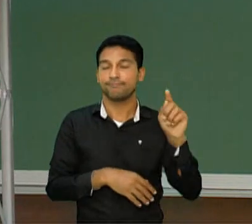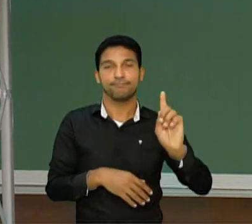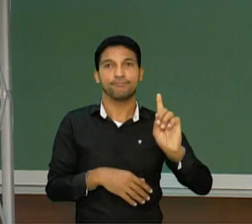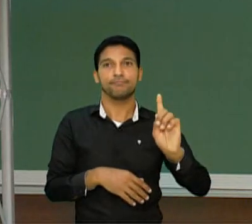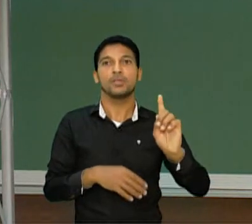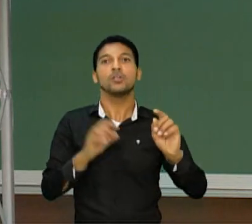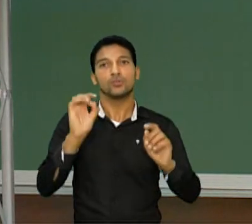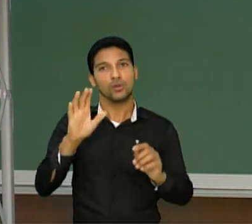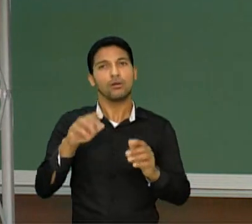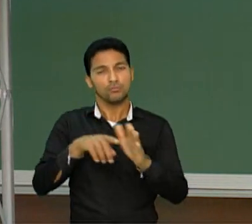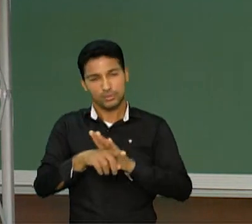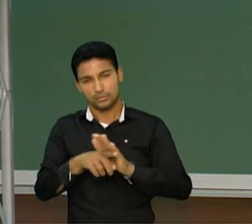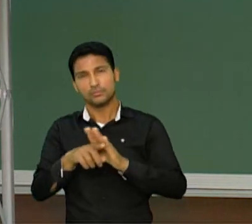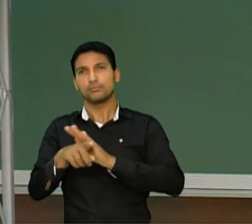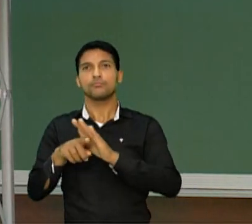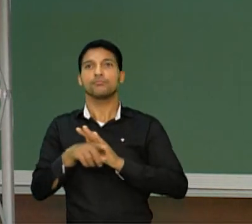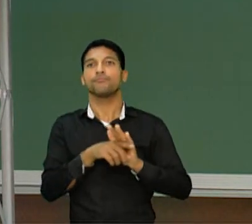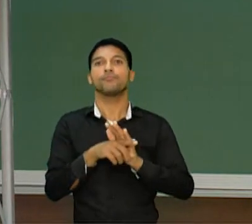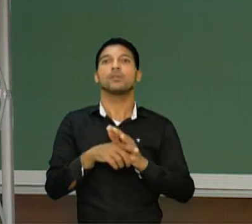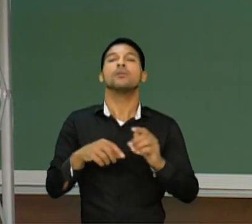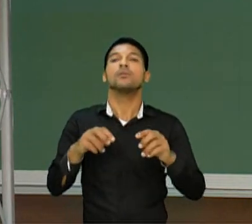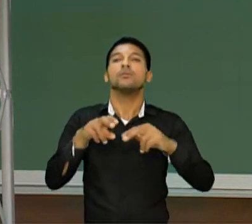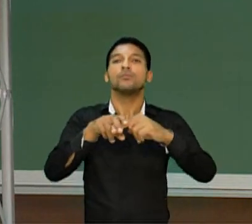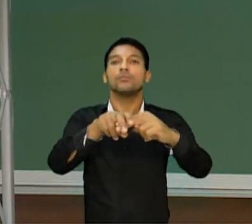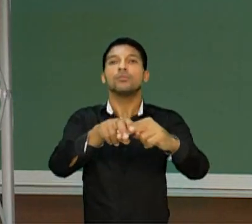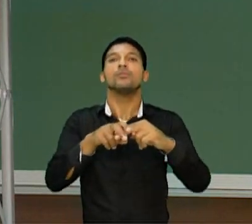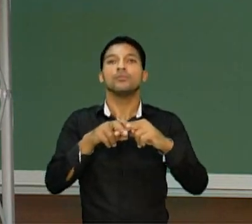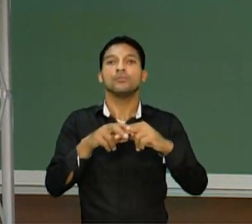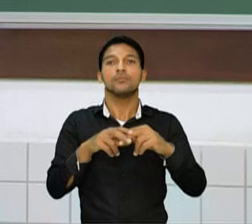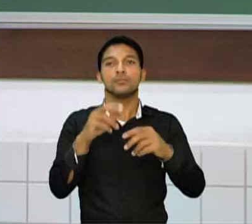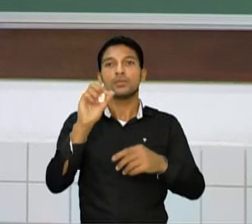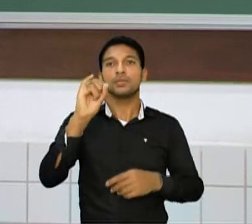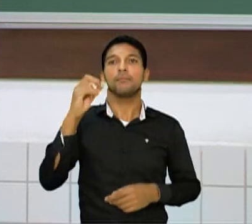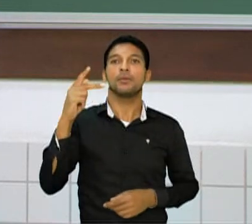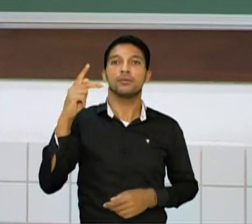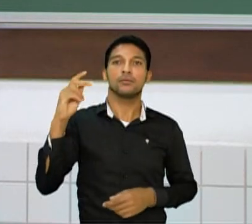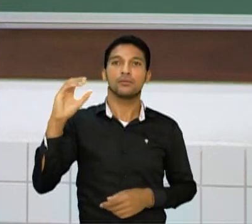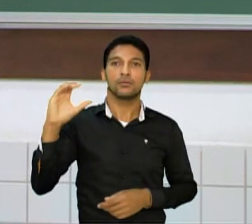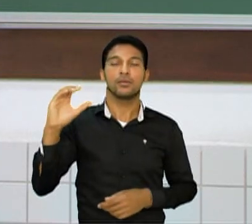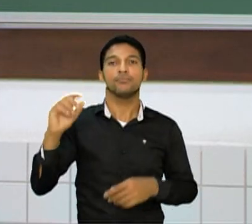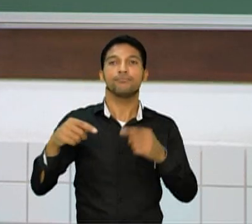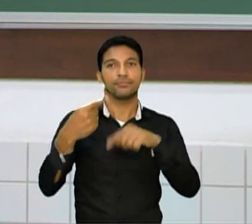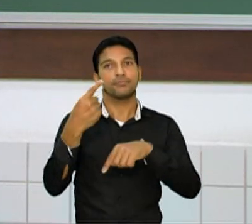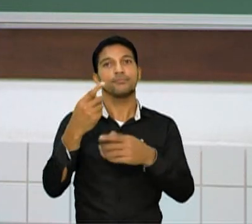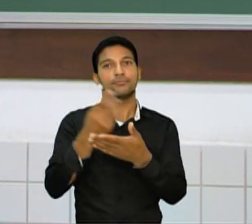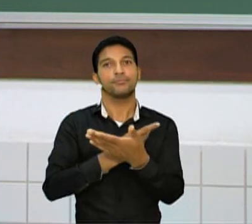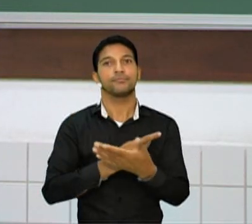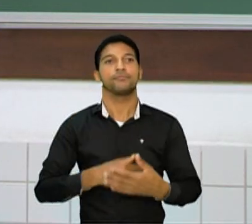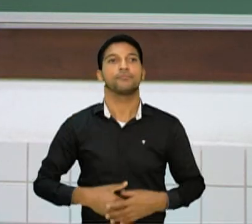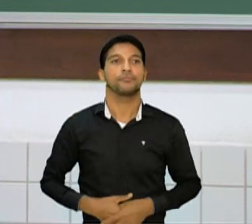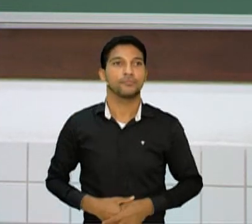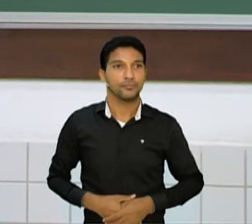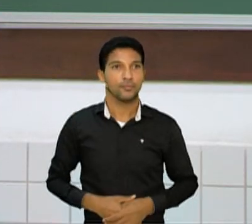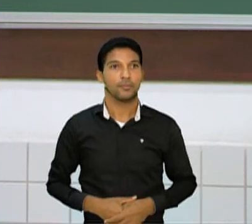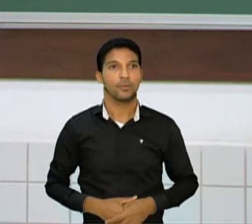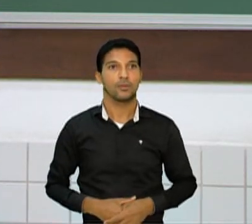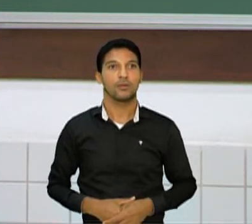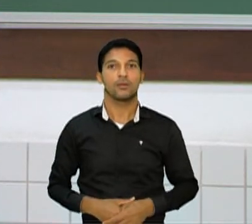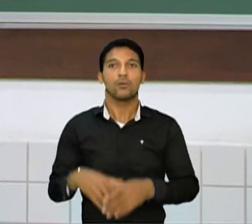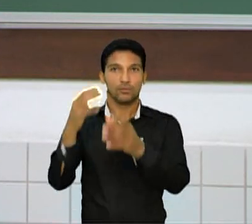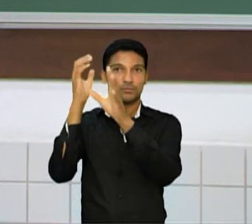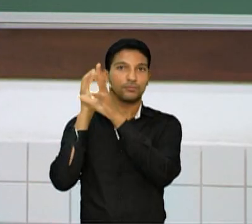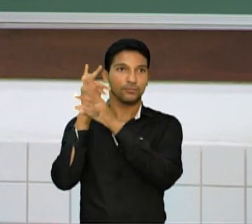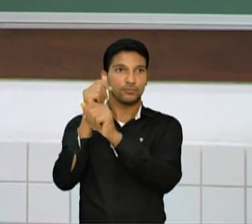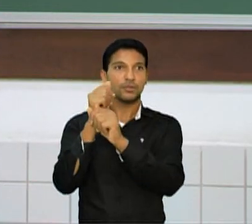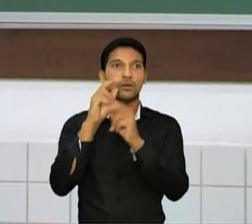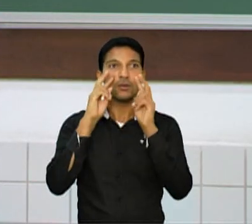então, que o IPCC está errado. Dentro disso, observem bem o que nós vimos hoje. As questões analisadas, elas tiveram